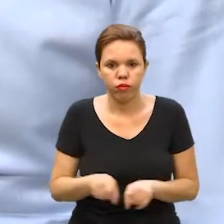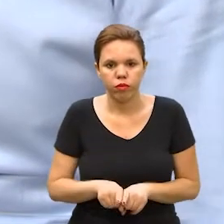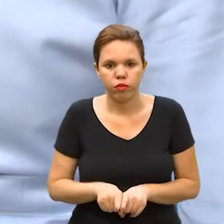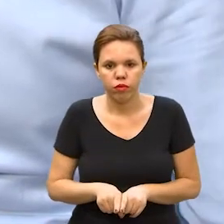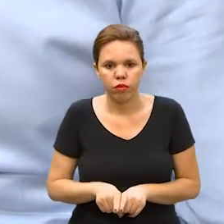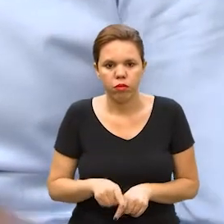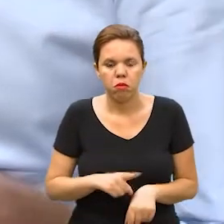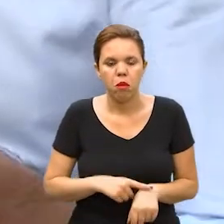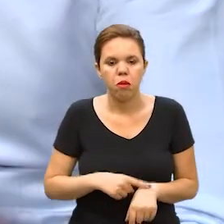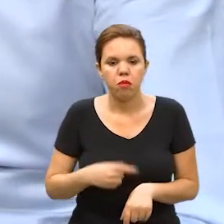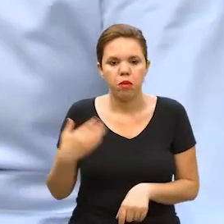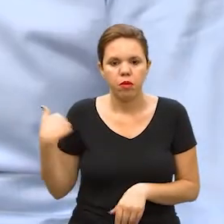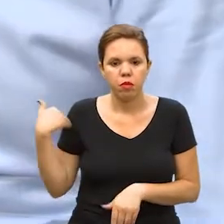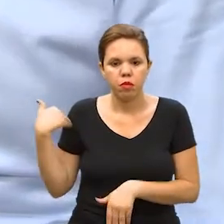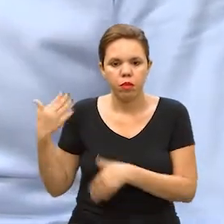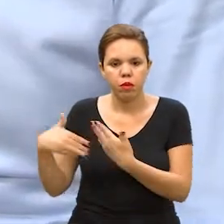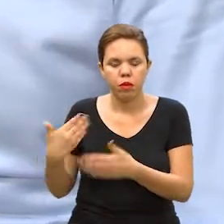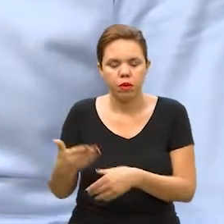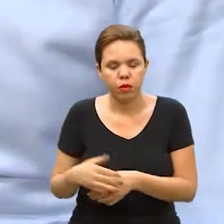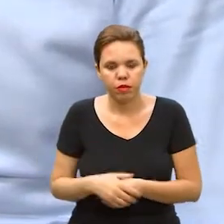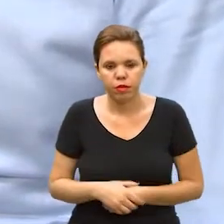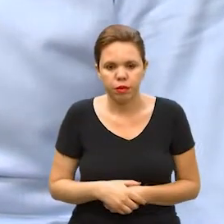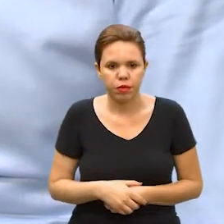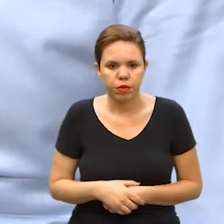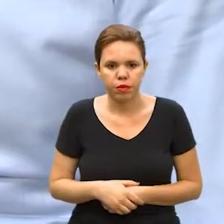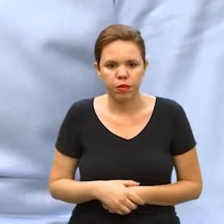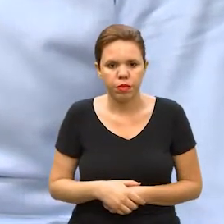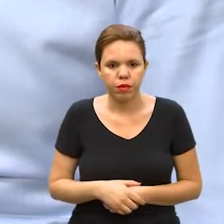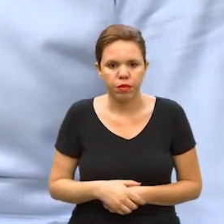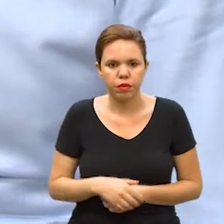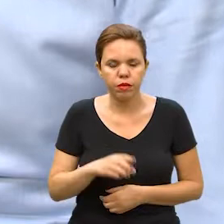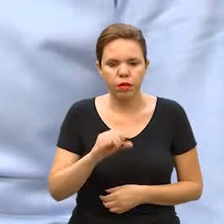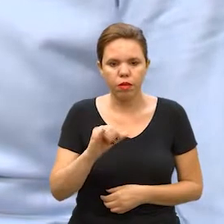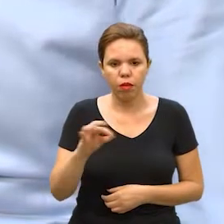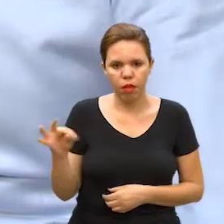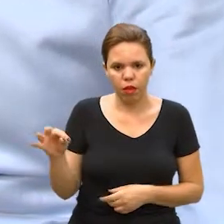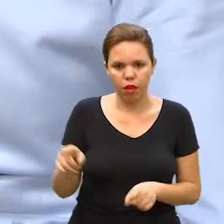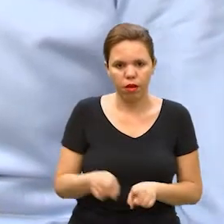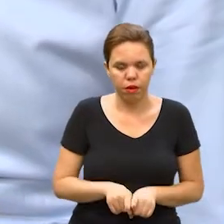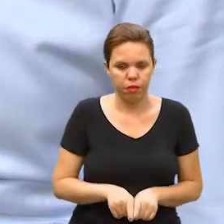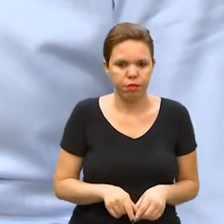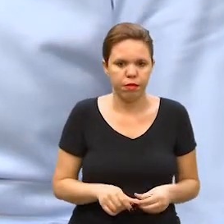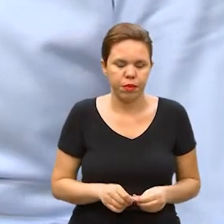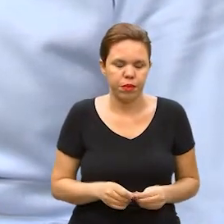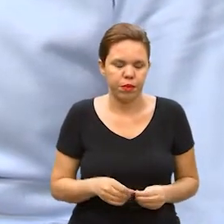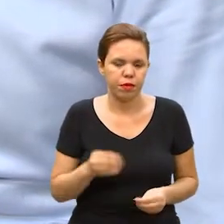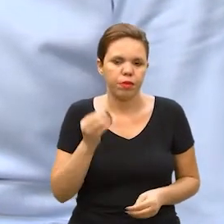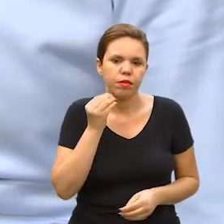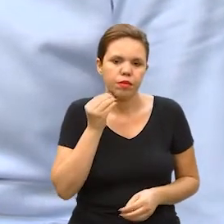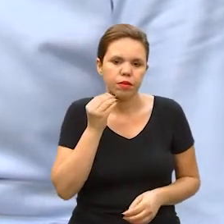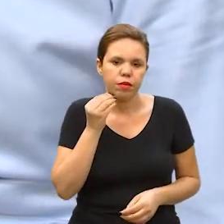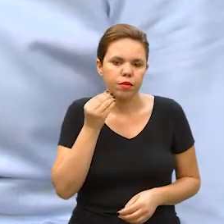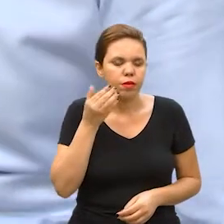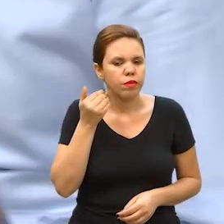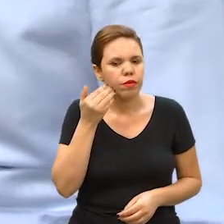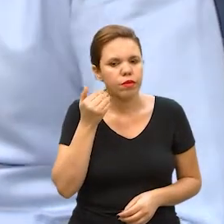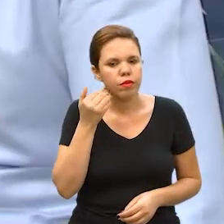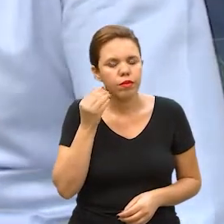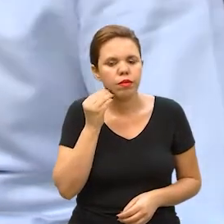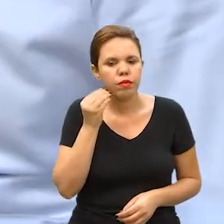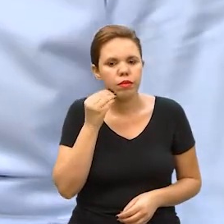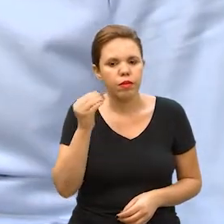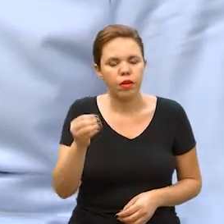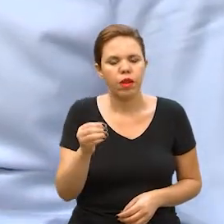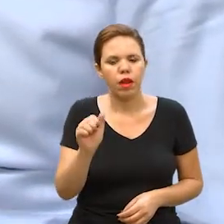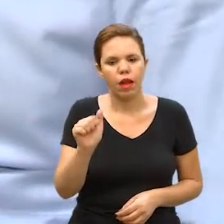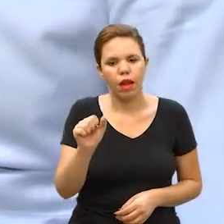Num momento mais tarde, a CIT também cruzou com a oportunidade e explorou essa oportunidade de ir para a